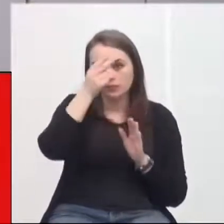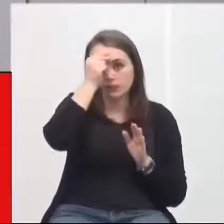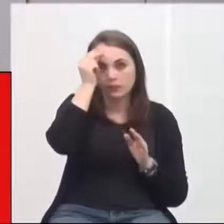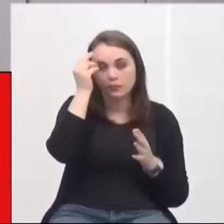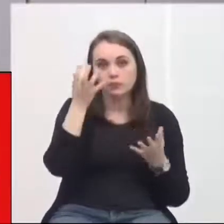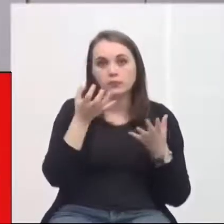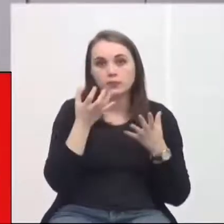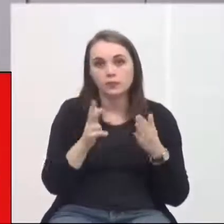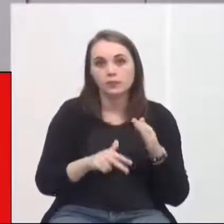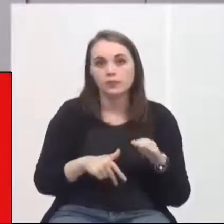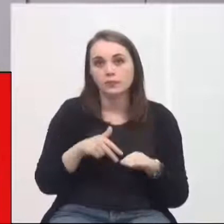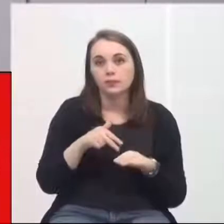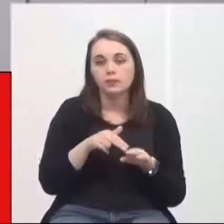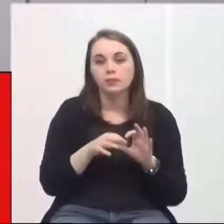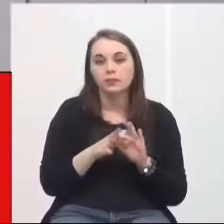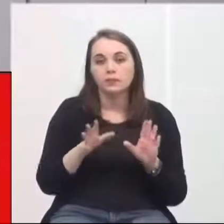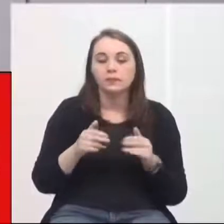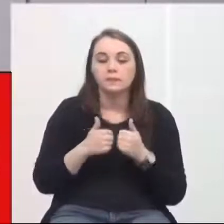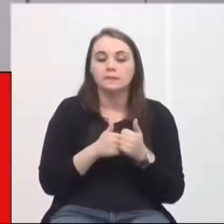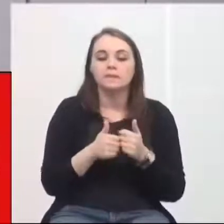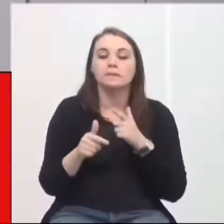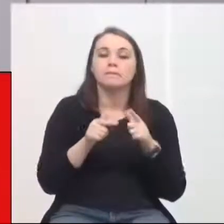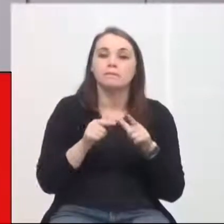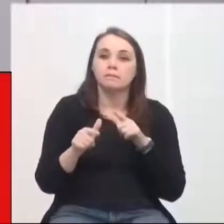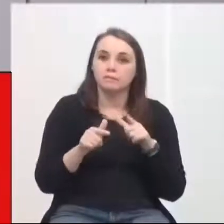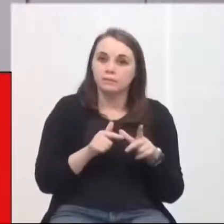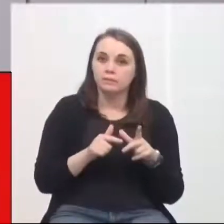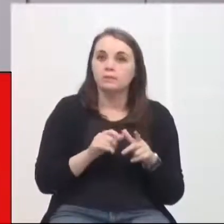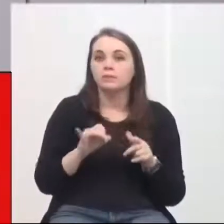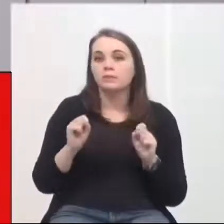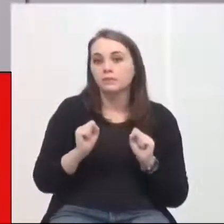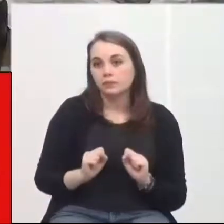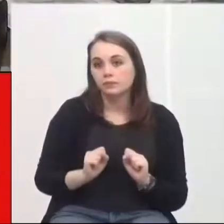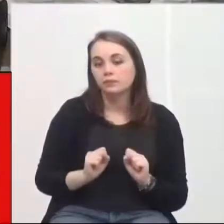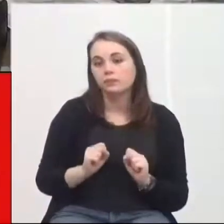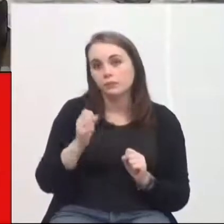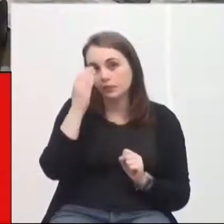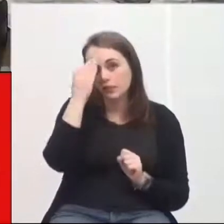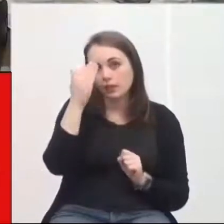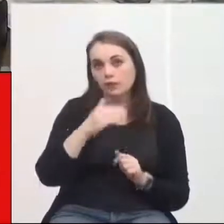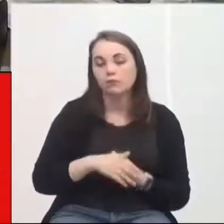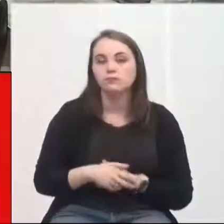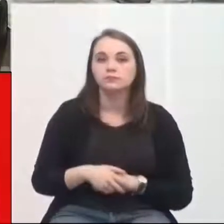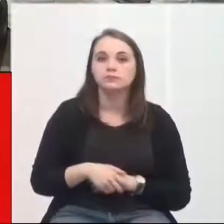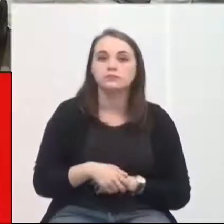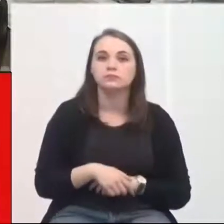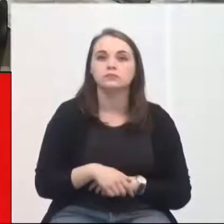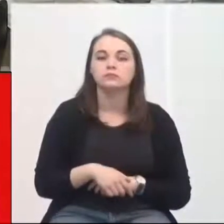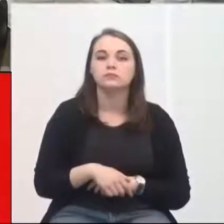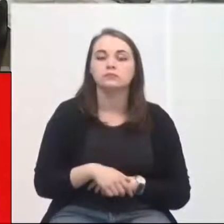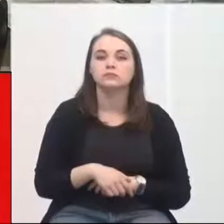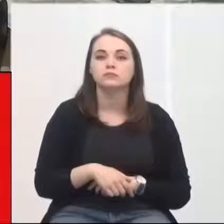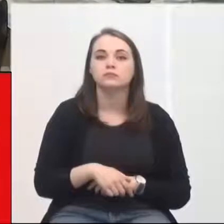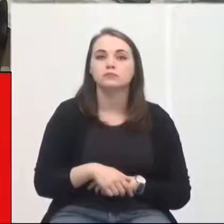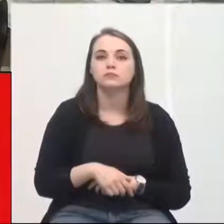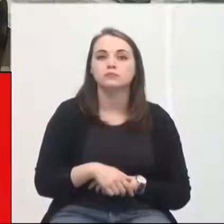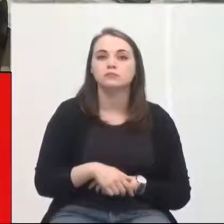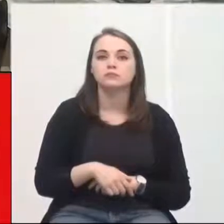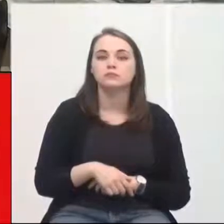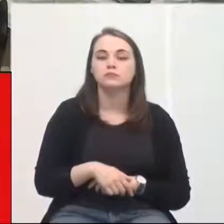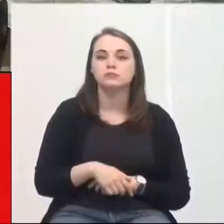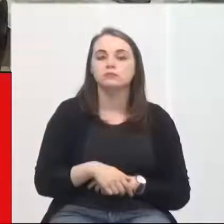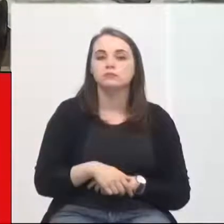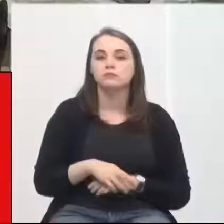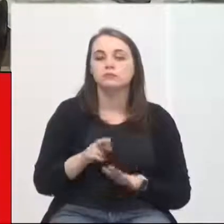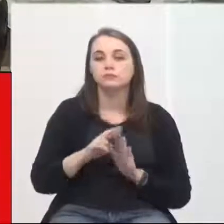gostaria de me colocar à disposição para acompanhar esse trabalho, se for o caso. Obrigado, senhor presidente. Primeiro Coutinho, presidente.